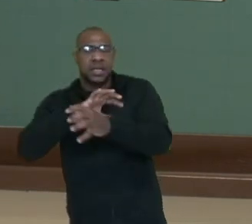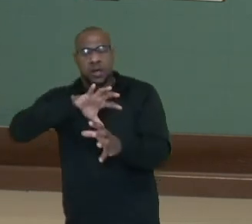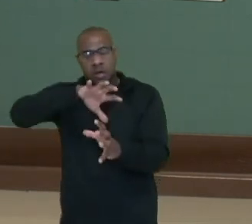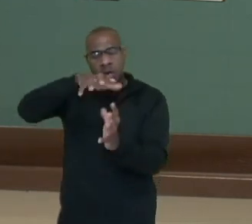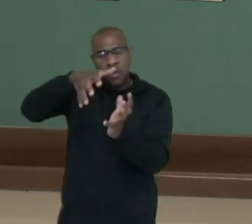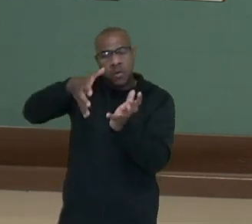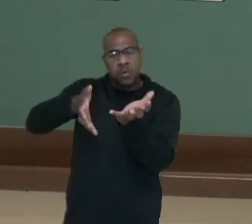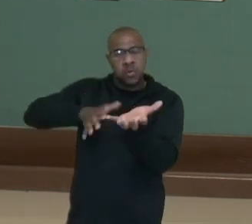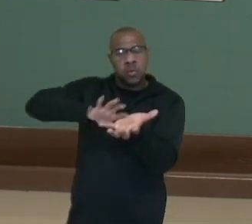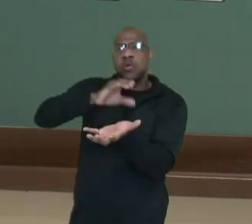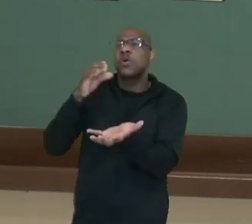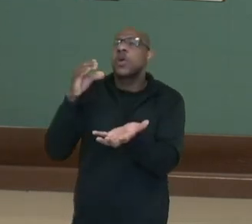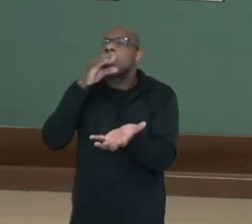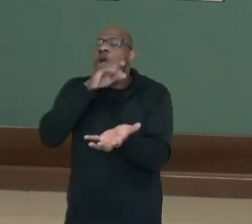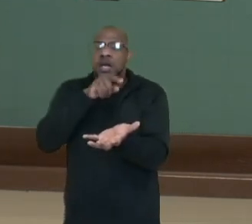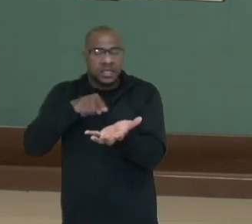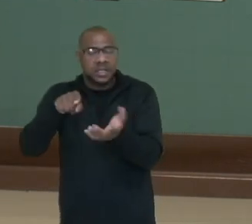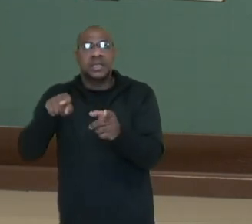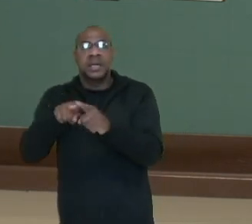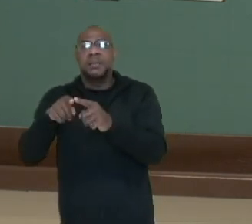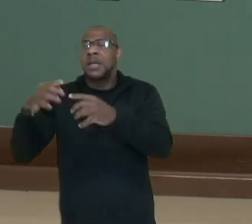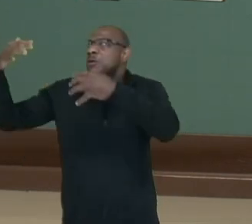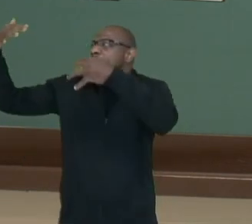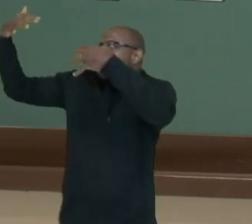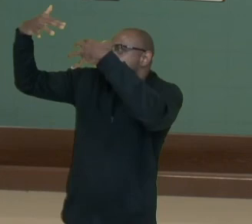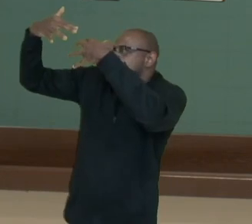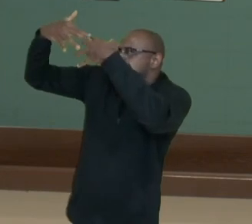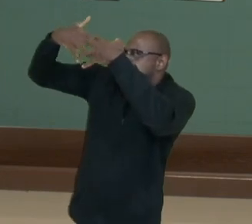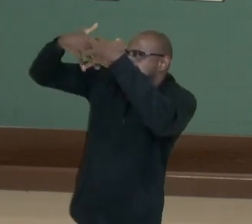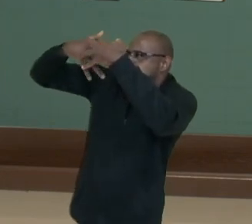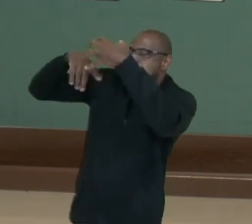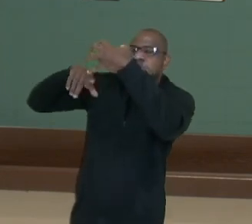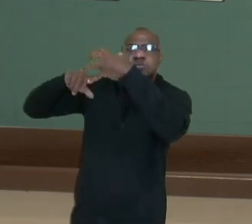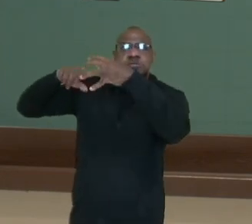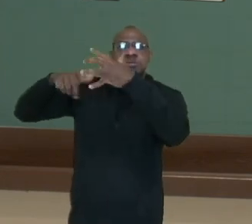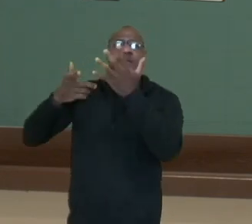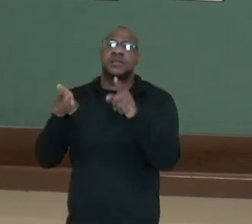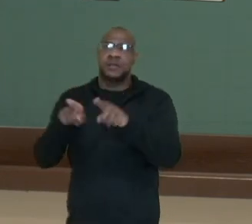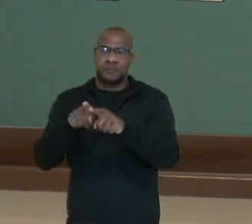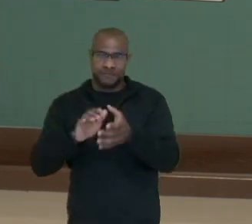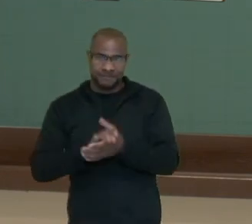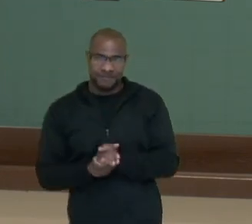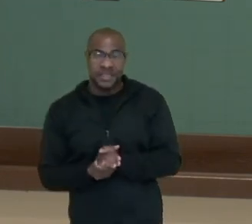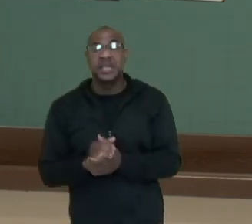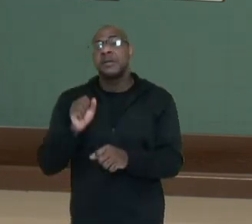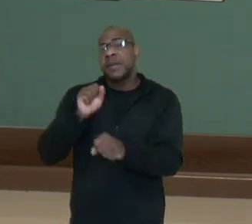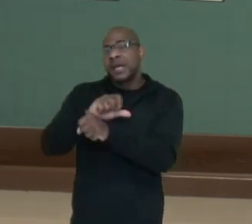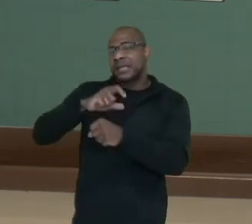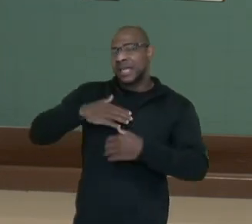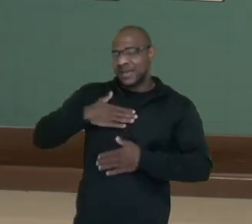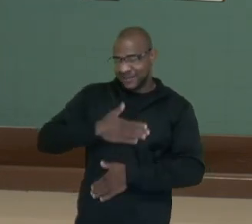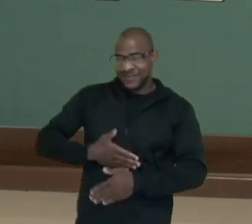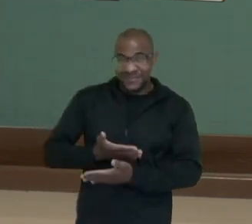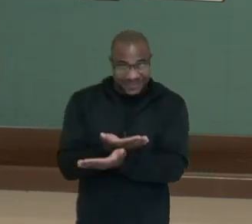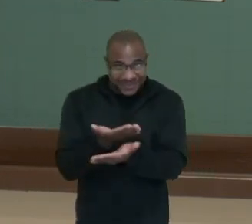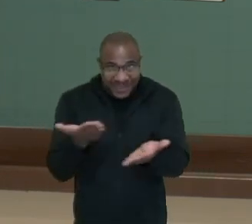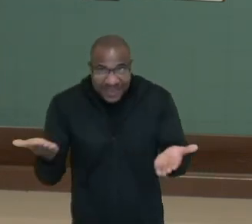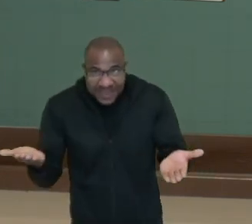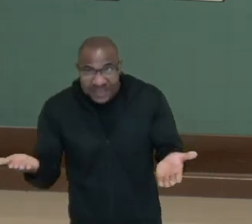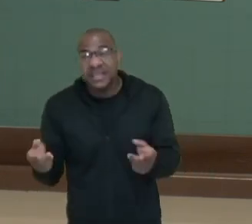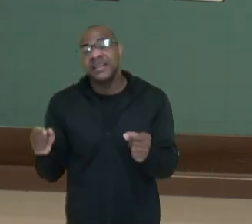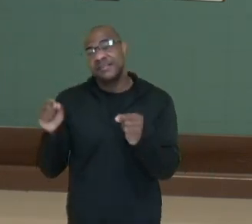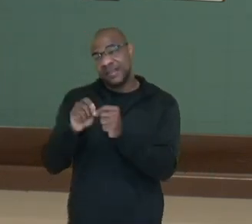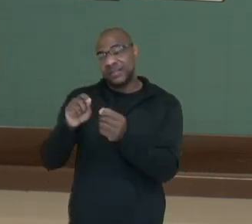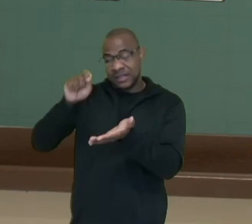global e também falamos sobre o buraco na camada de ozônio. Espero que vocês tenham gostado, espero que vocês tenham feito